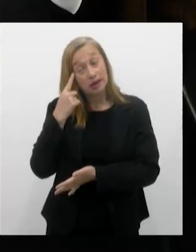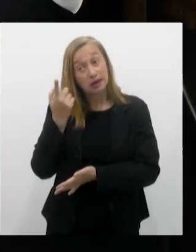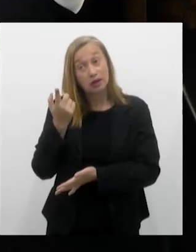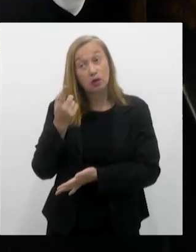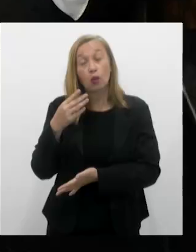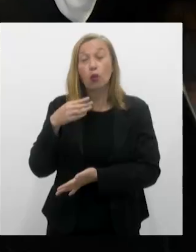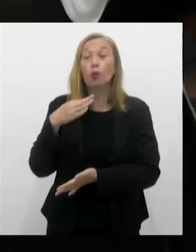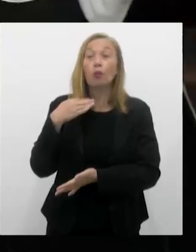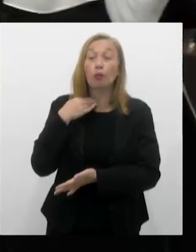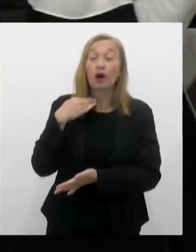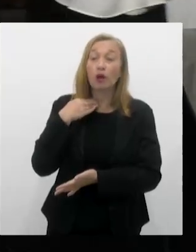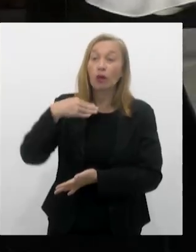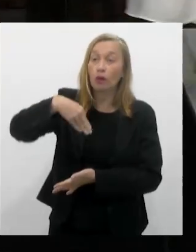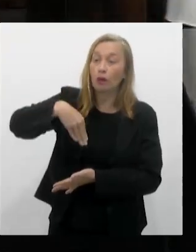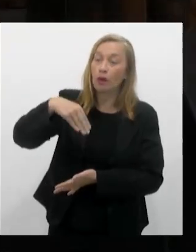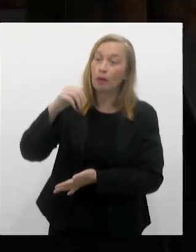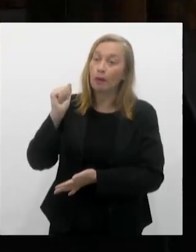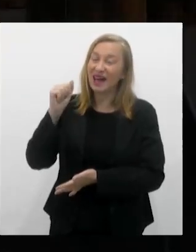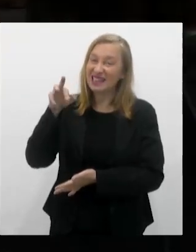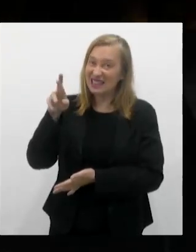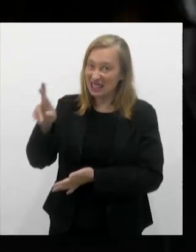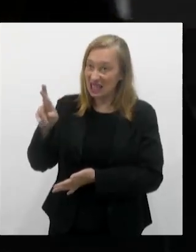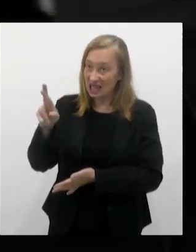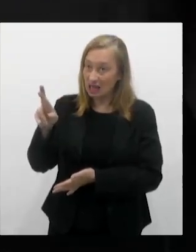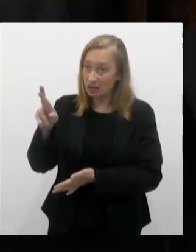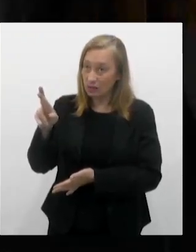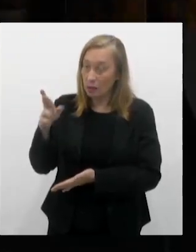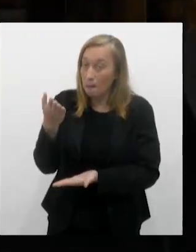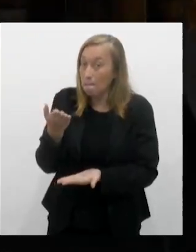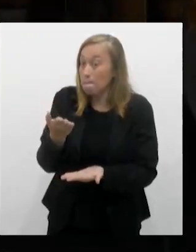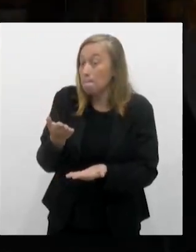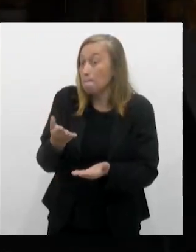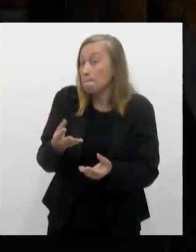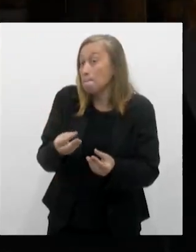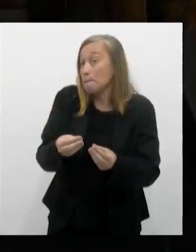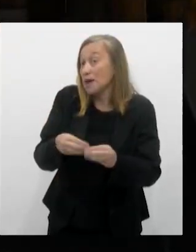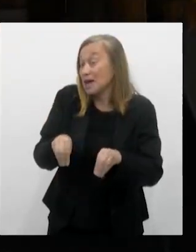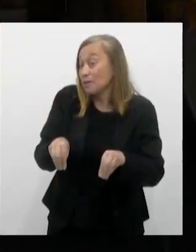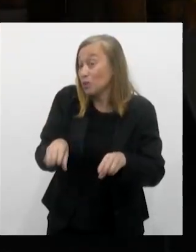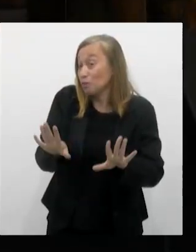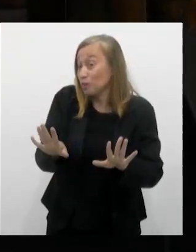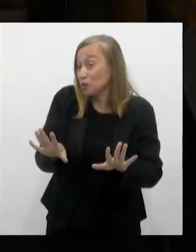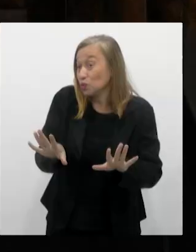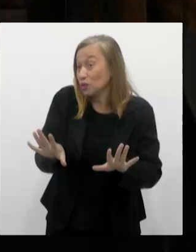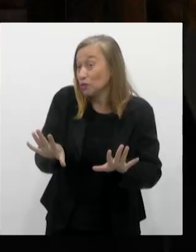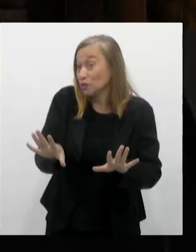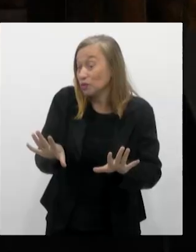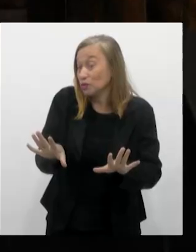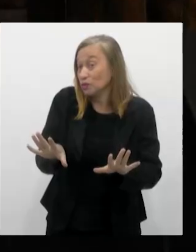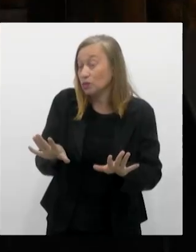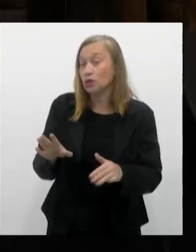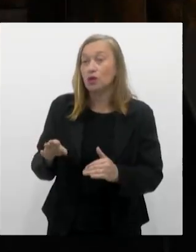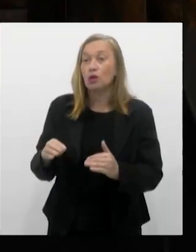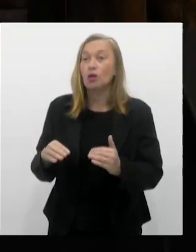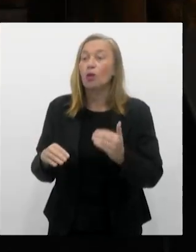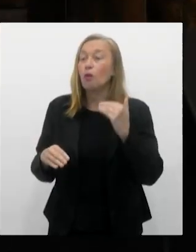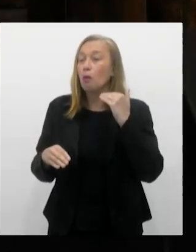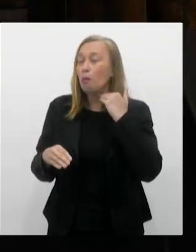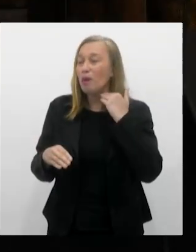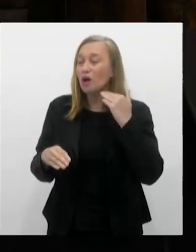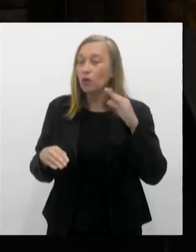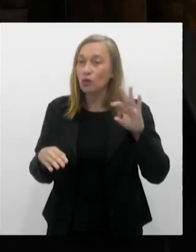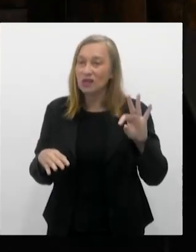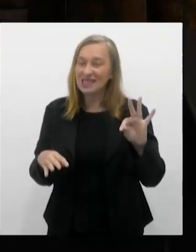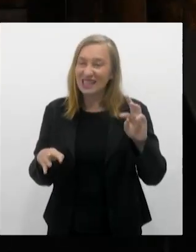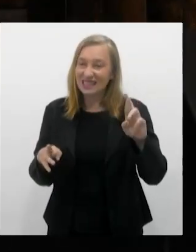Master explodiu. O Banco Central veio e tirou ele de